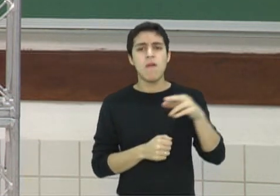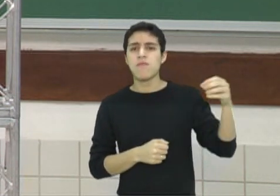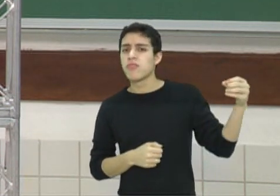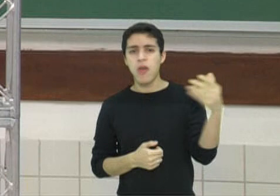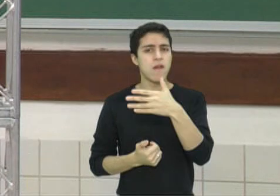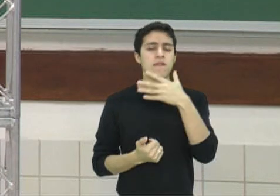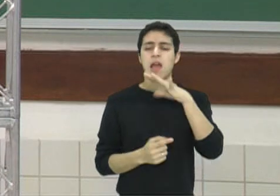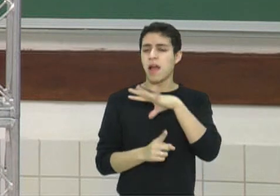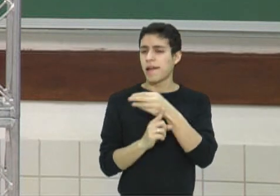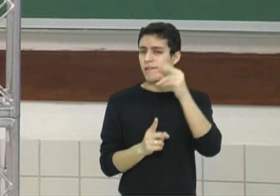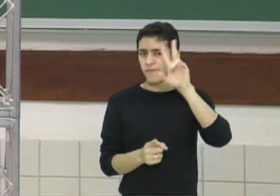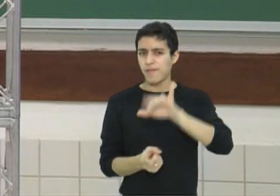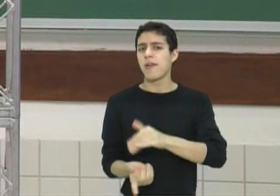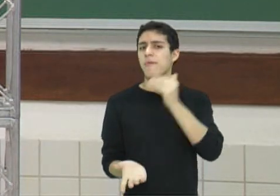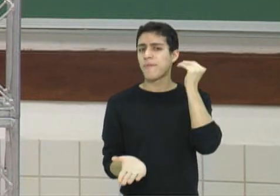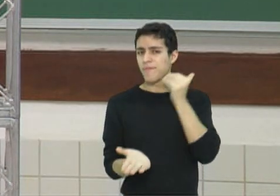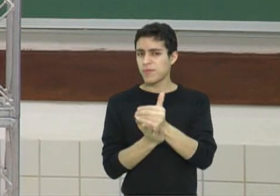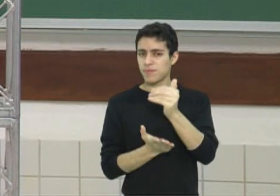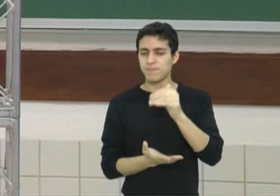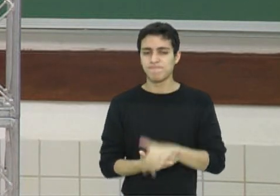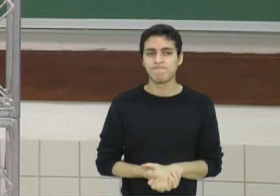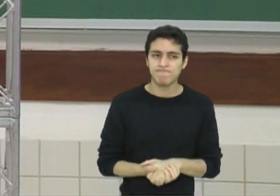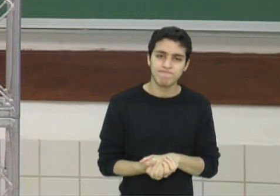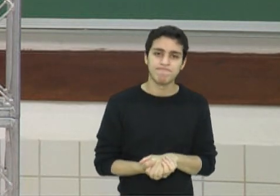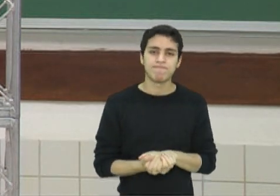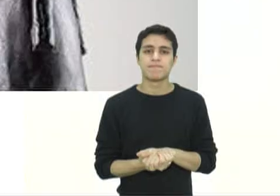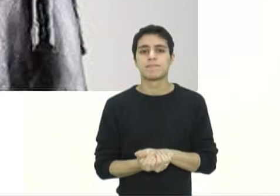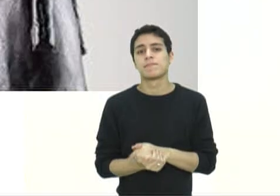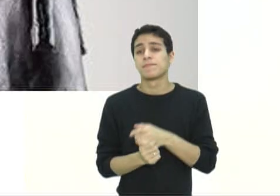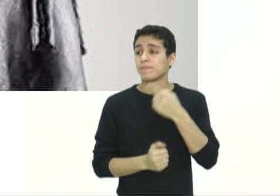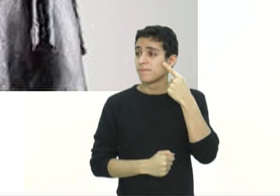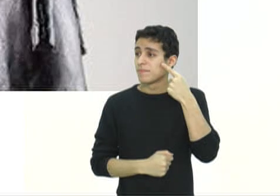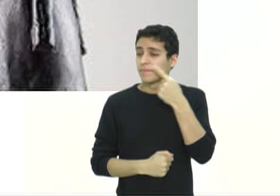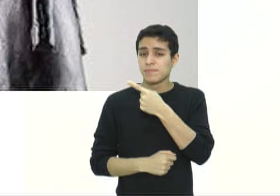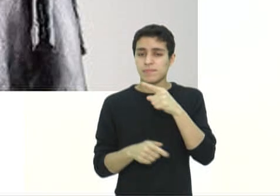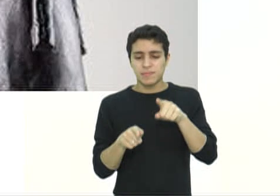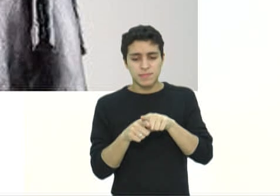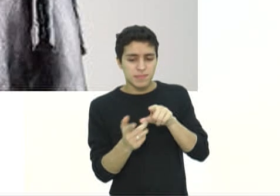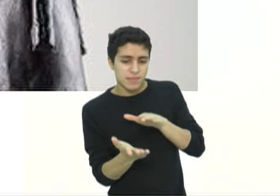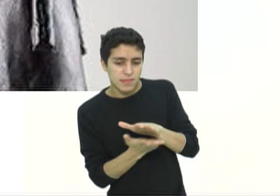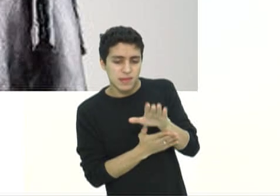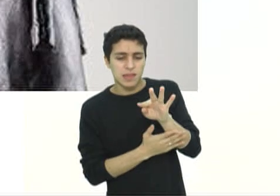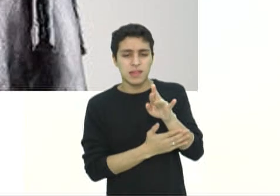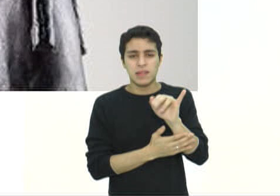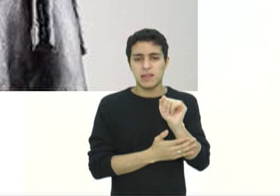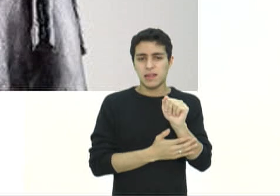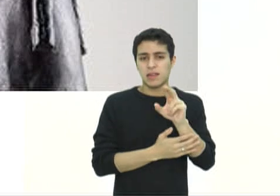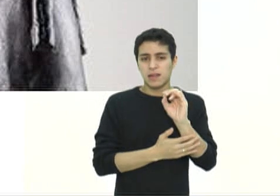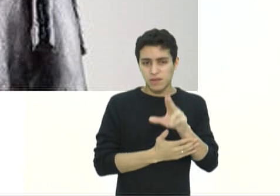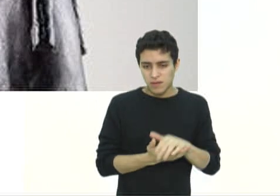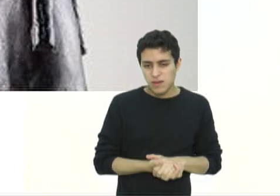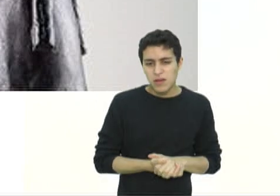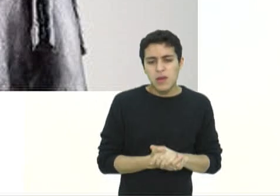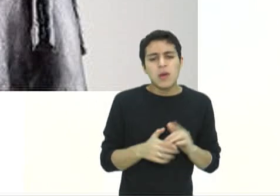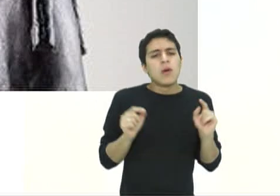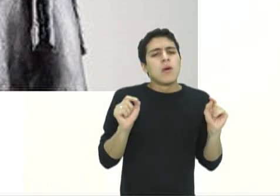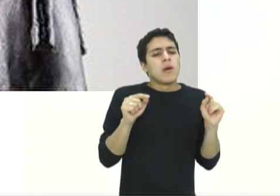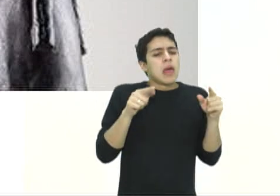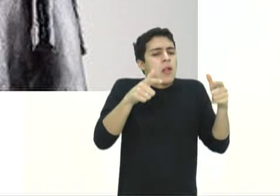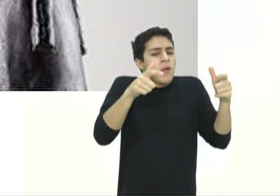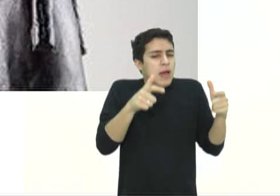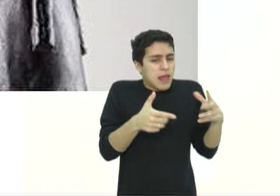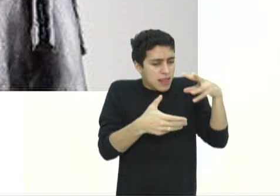arte. E o que nós temos ali? Nós temos também o Manifesto Trianon. Trianon é um parque lá no bairro Pinheiros, de São